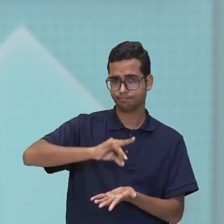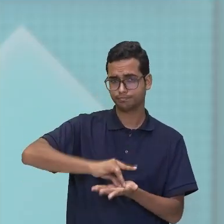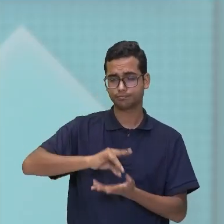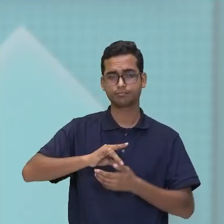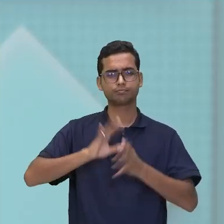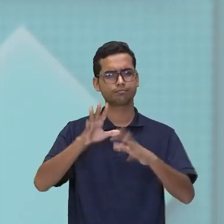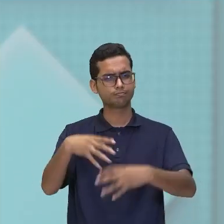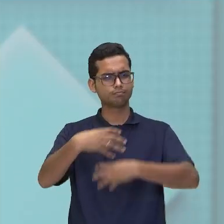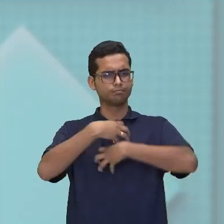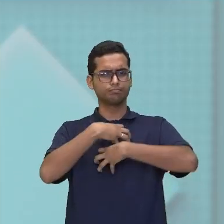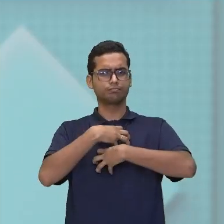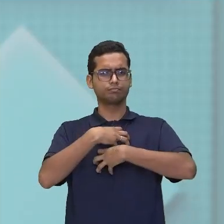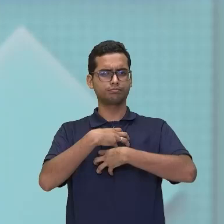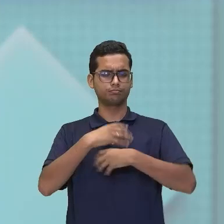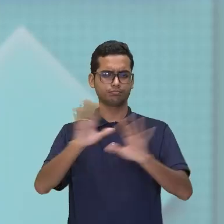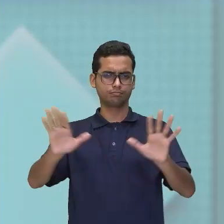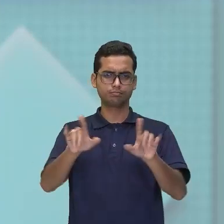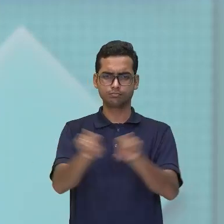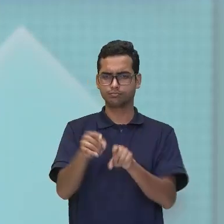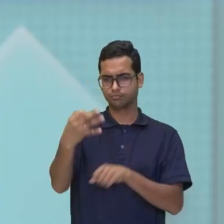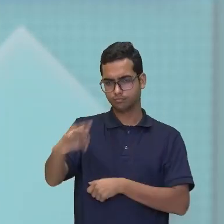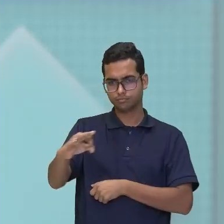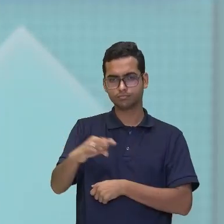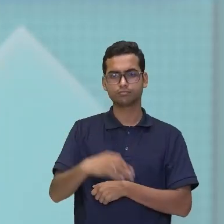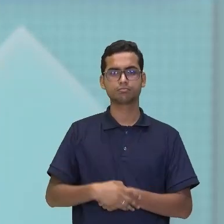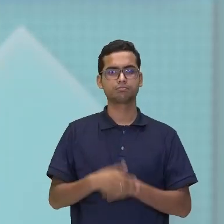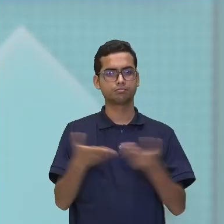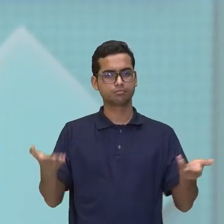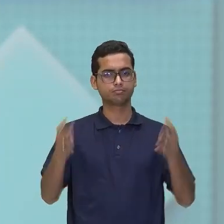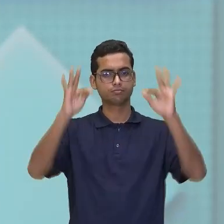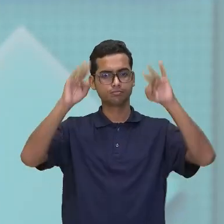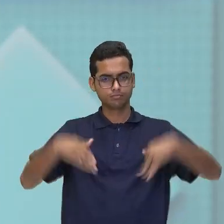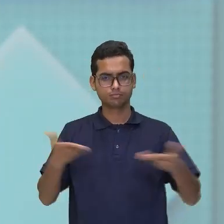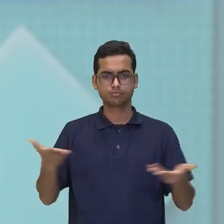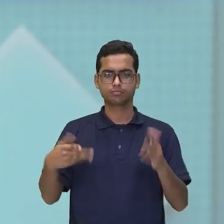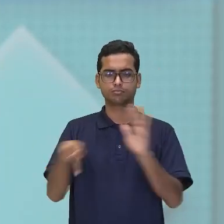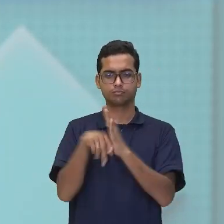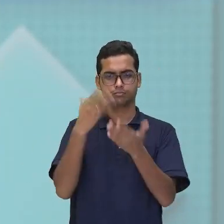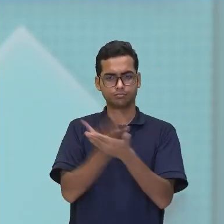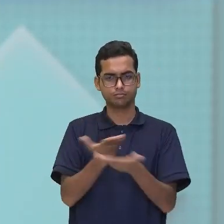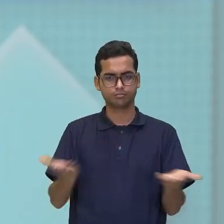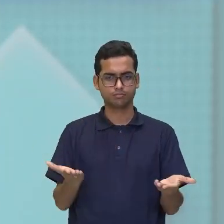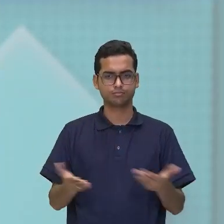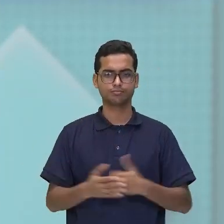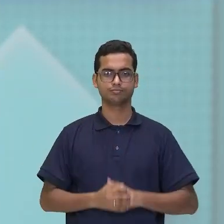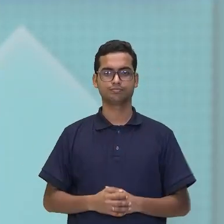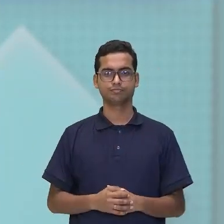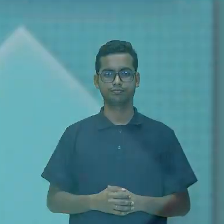inspiração, certo? Então, finalizamos a nossa aula.